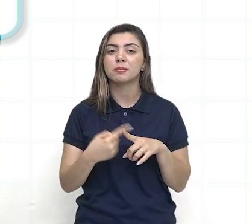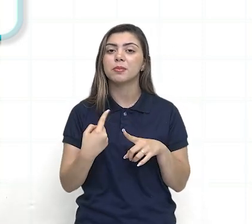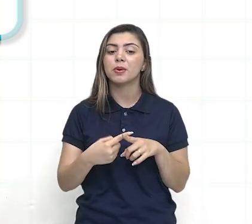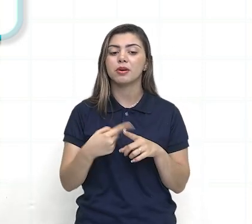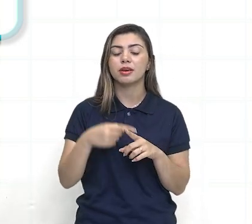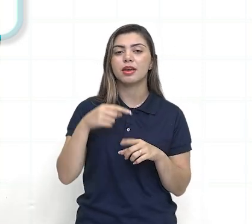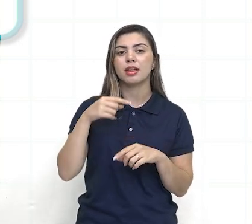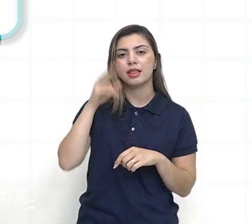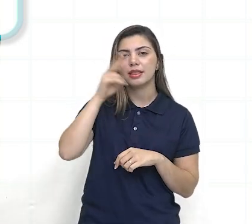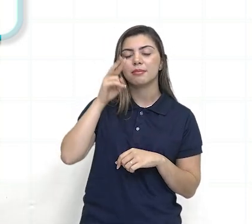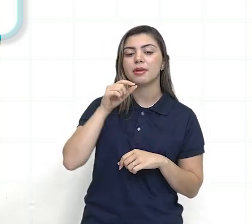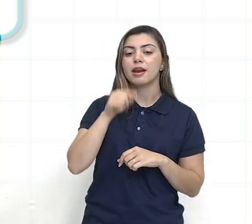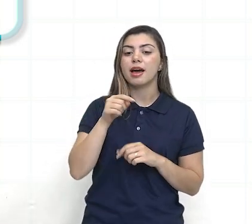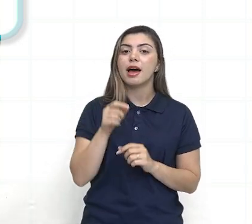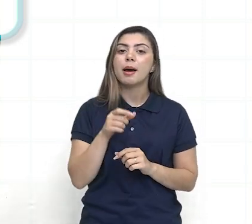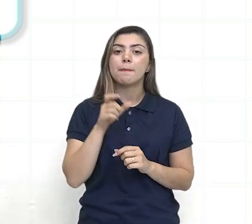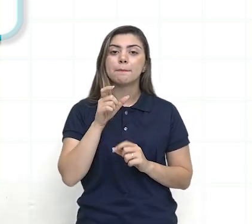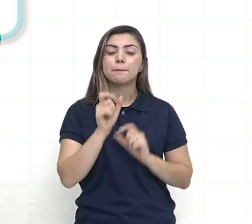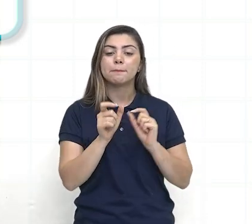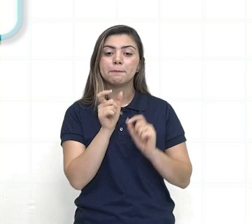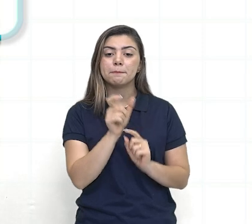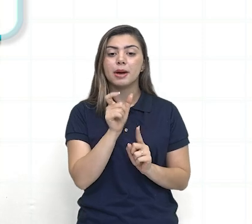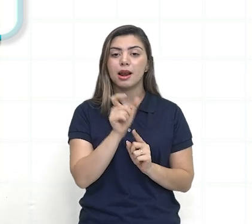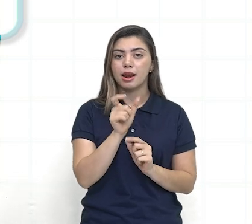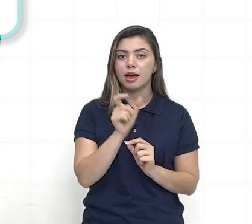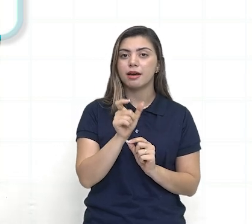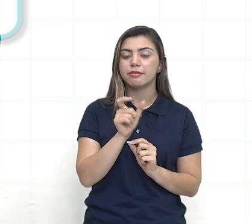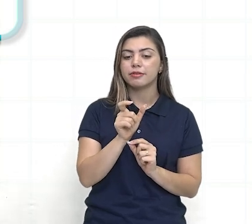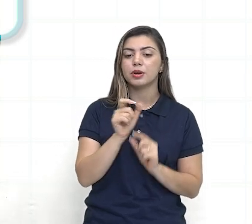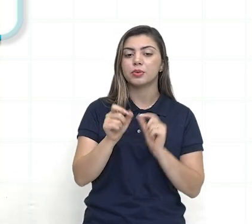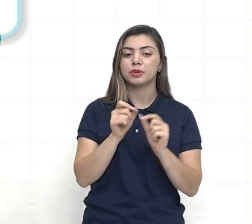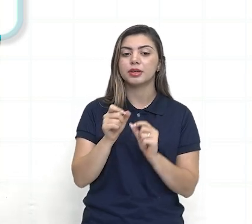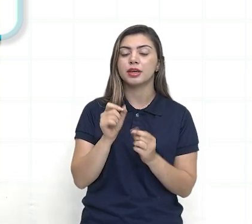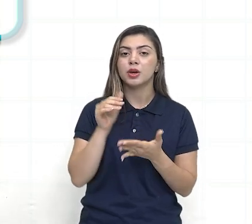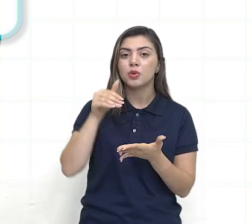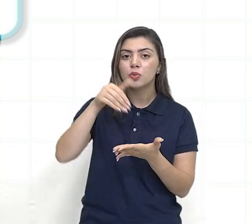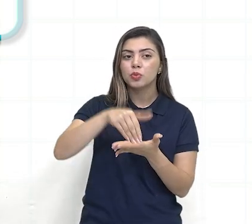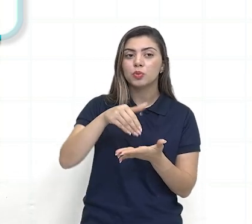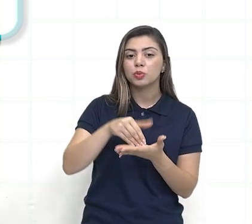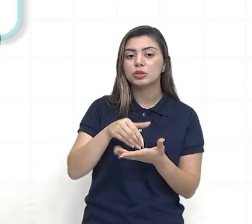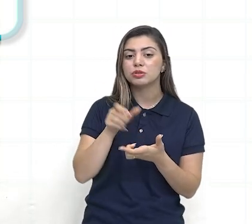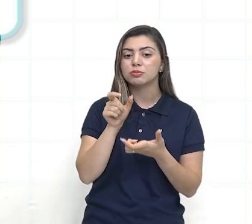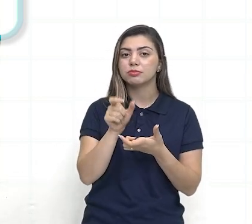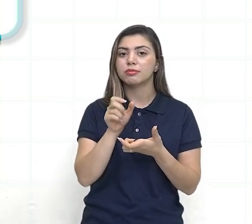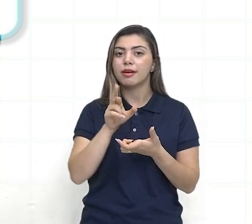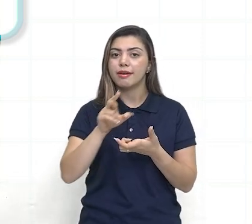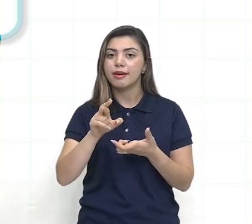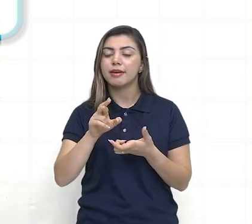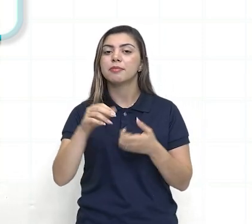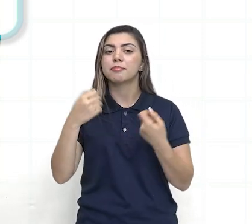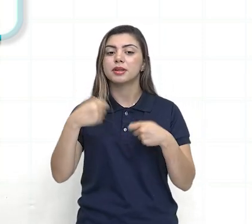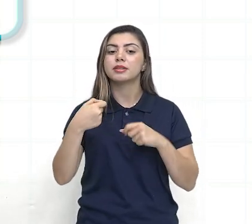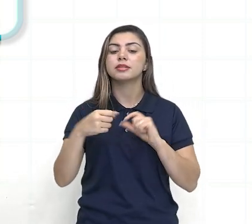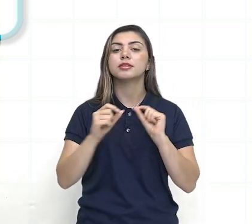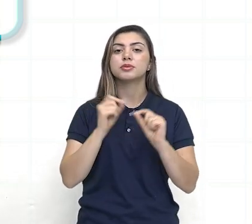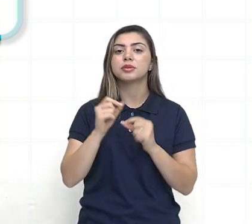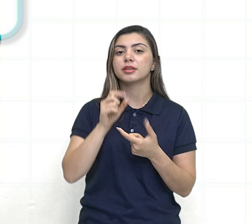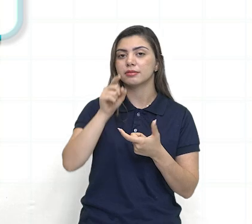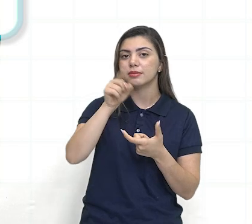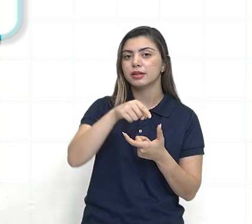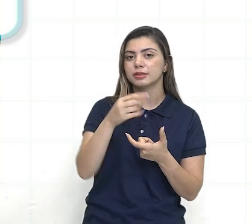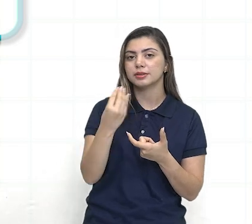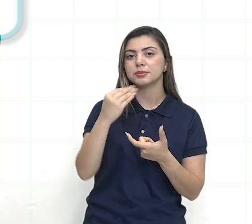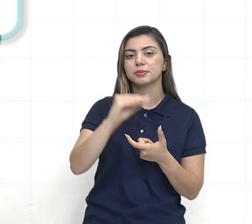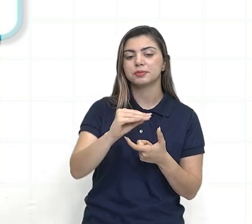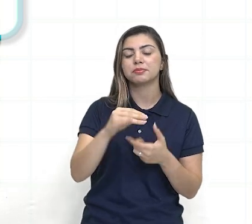que as palavras paroxítonas terminadas com R, elas são acentuadas,